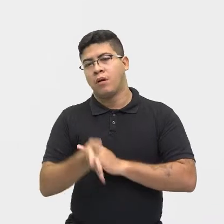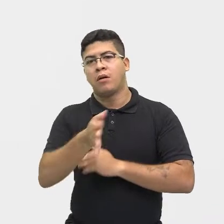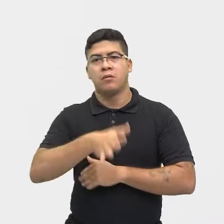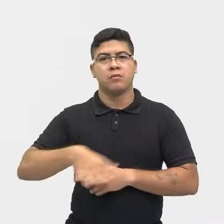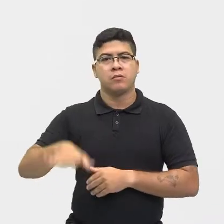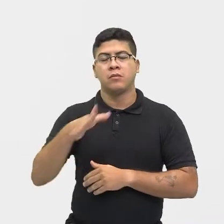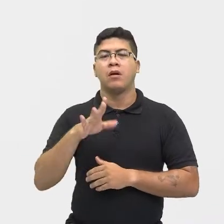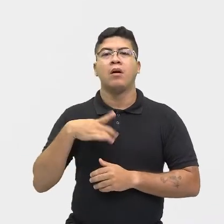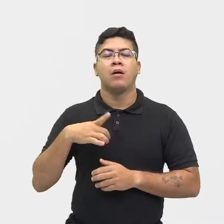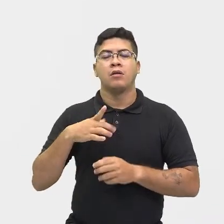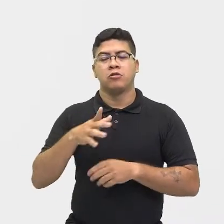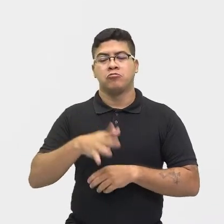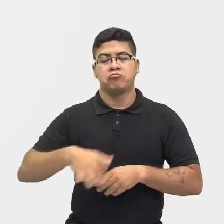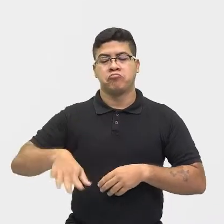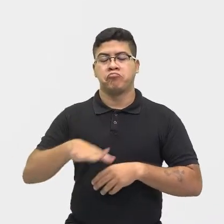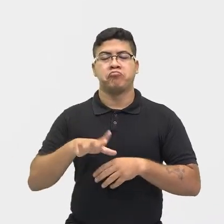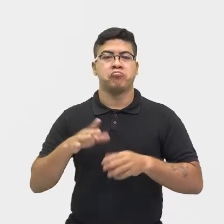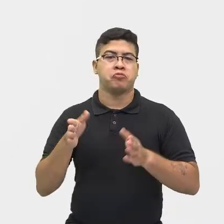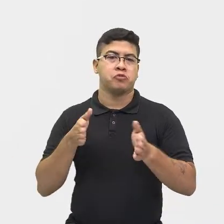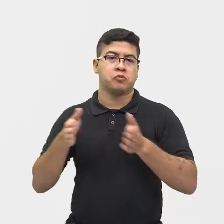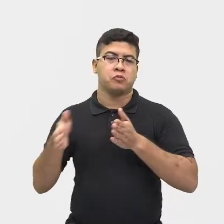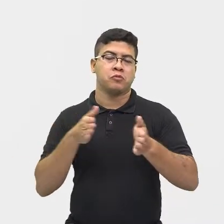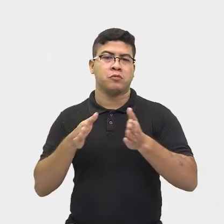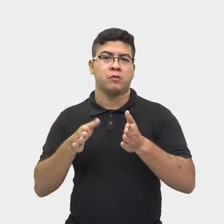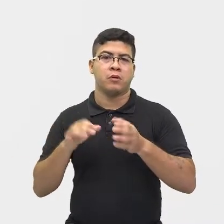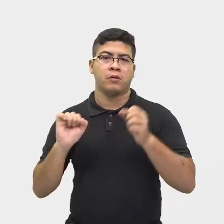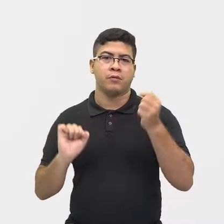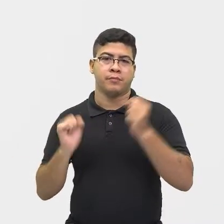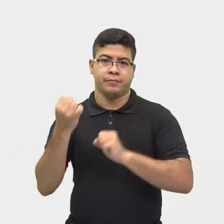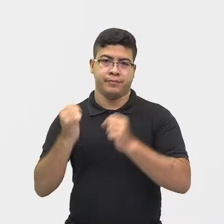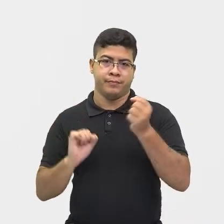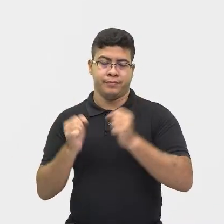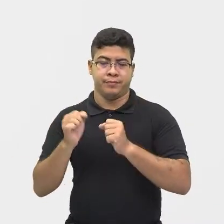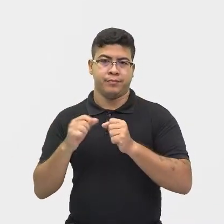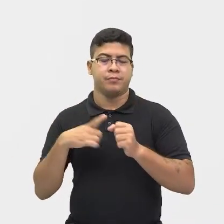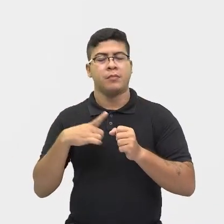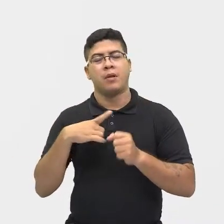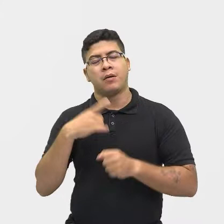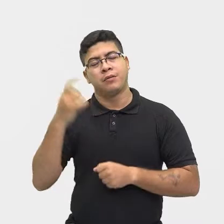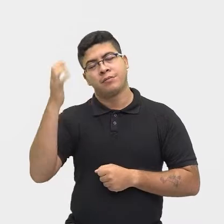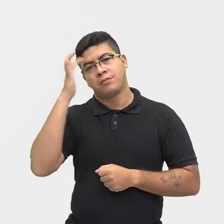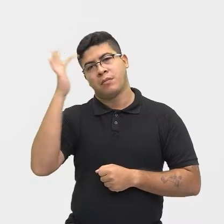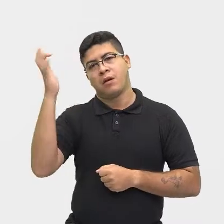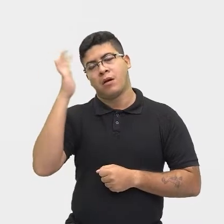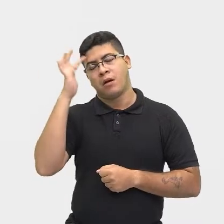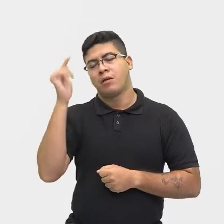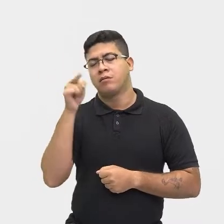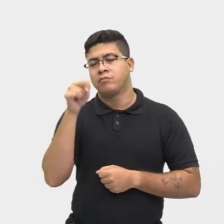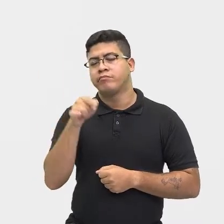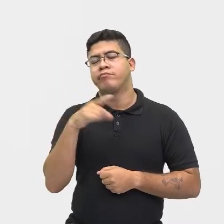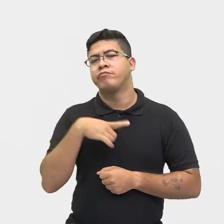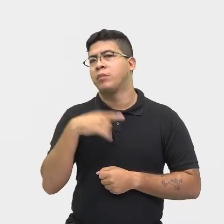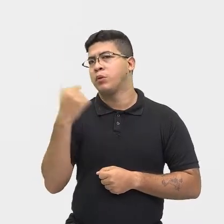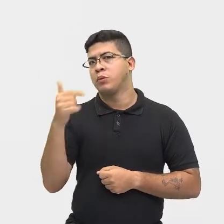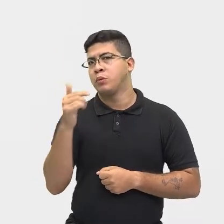era da máquina. Imagine que você está ali no século XIX e não existia